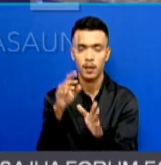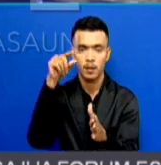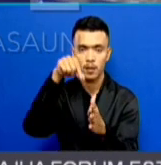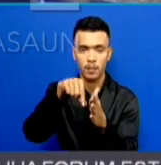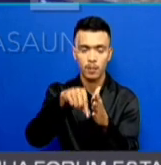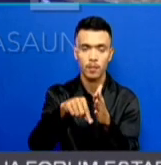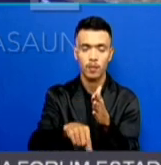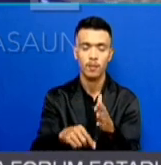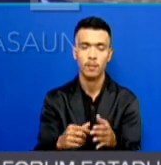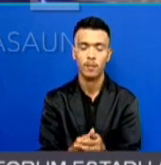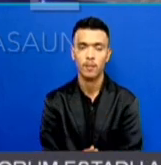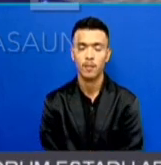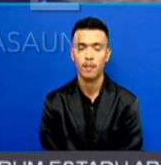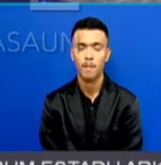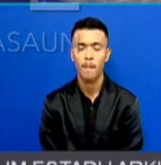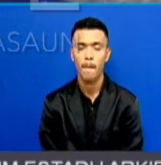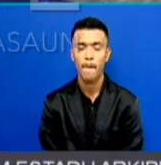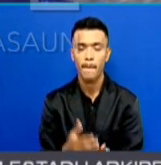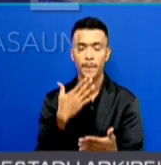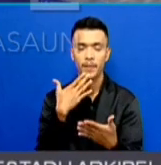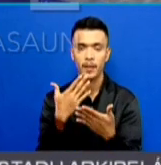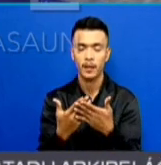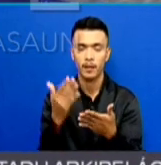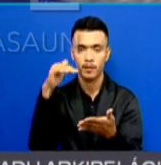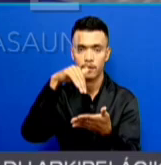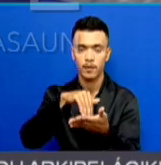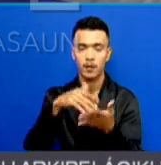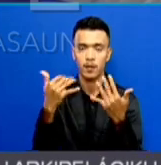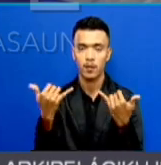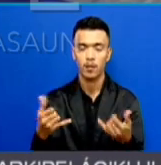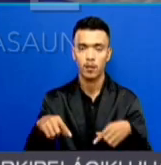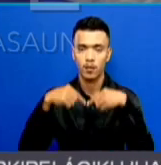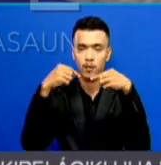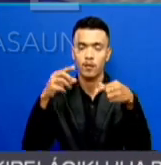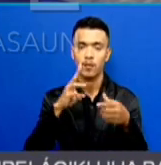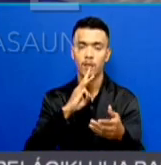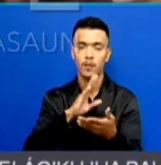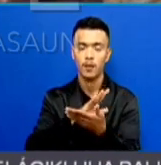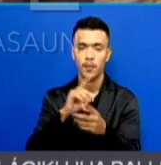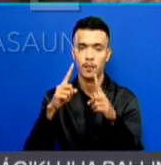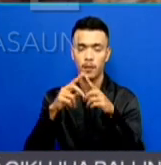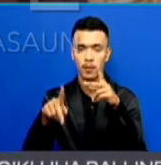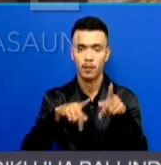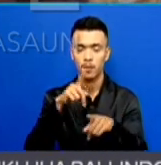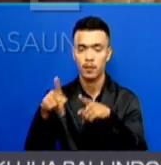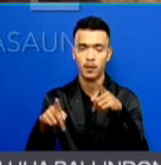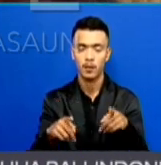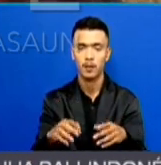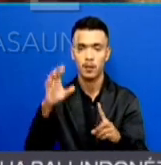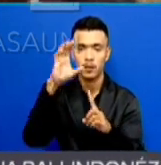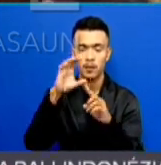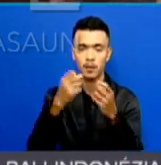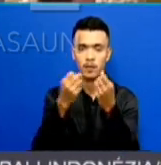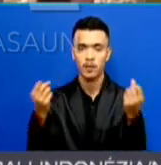no bomba refere ni dia kwali no ohim vele fornese file fale be bai comunidade sira chefe suku liurai Eli